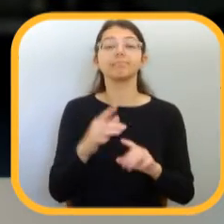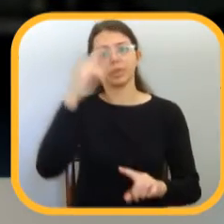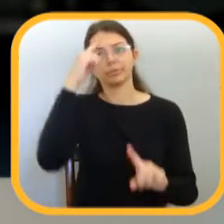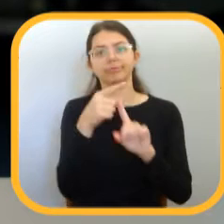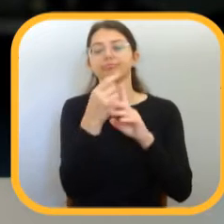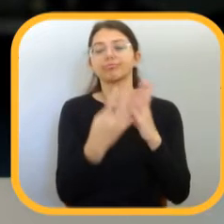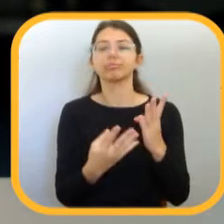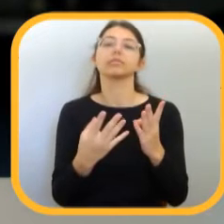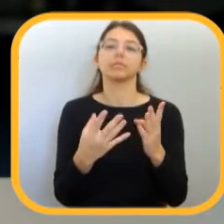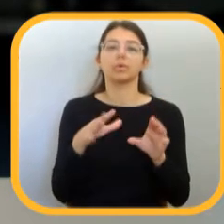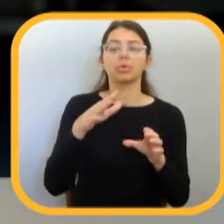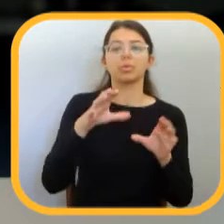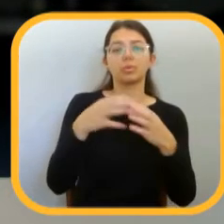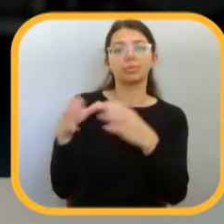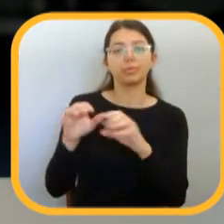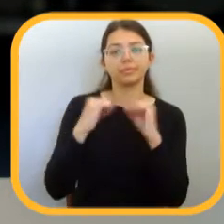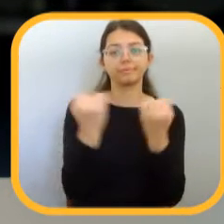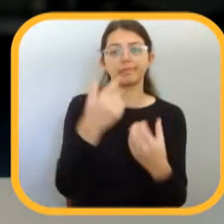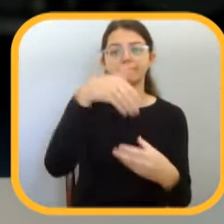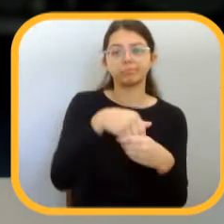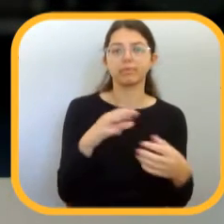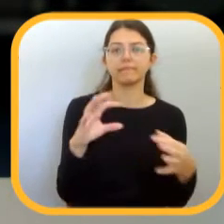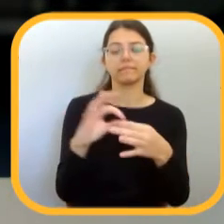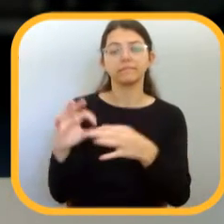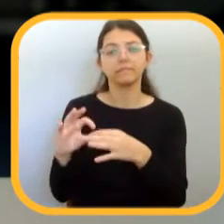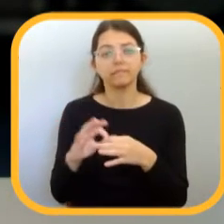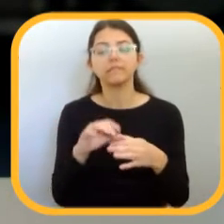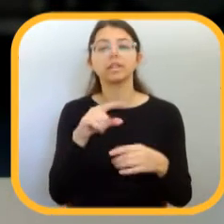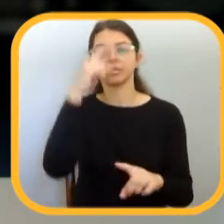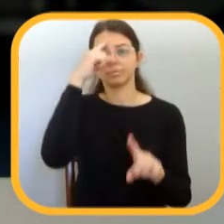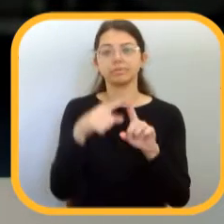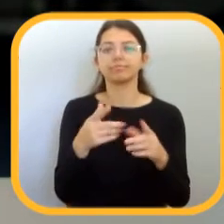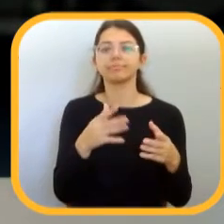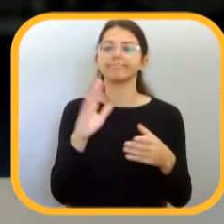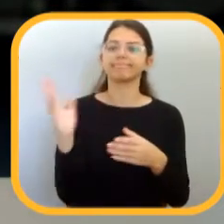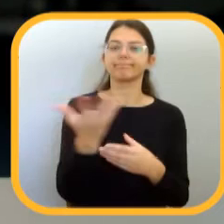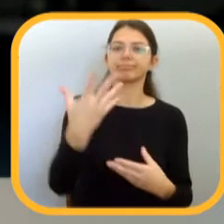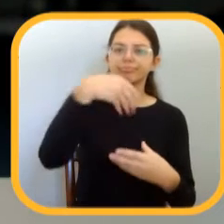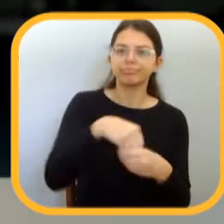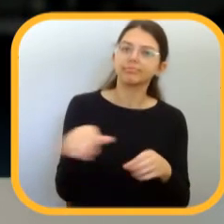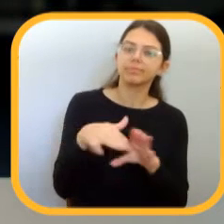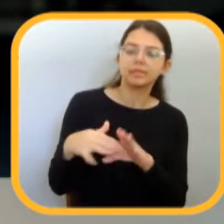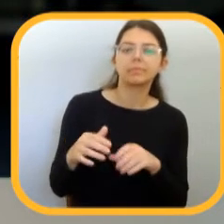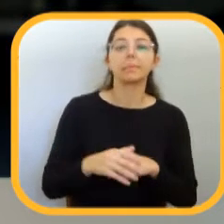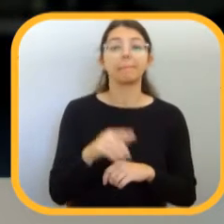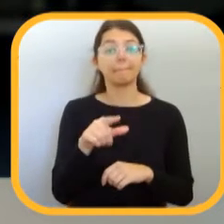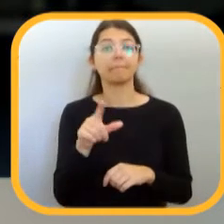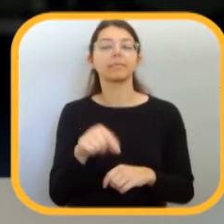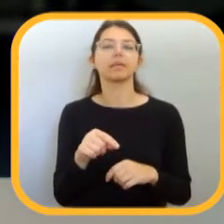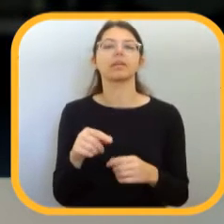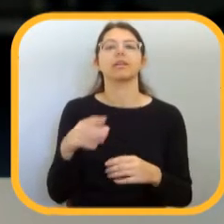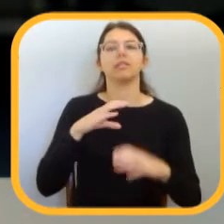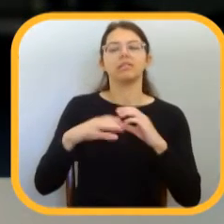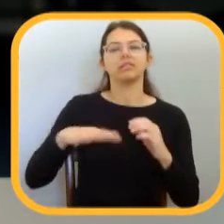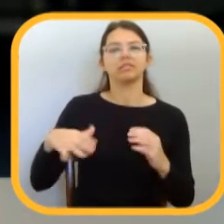objetivos passam tanto por aproximar os diferentes grupos da sociedade, como pela criação de estratégias de desenvolvimento público. A contribuir para a indefinição de